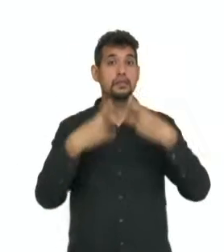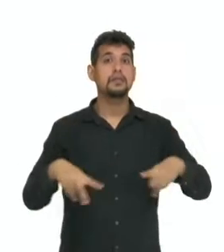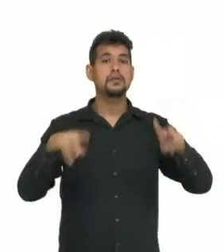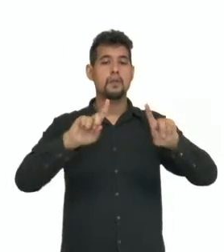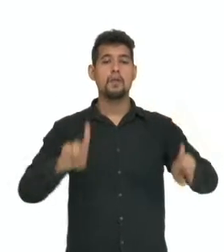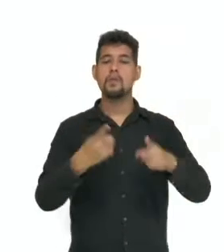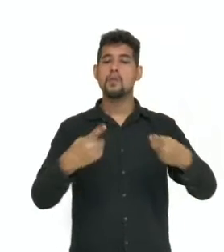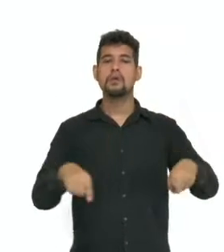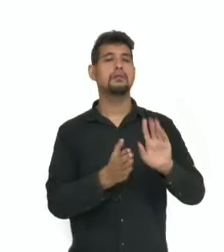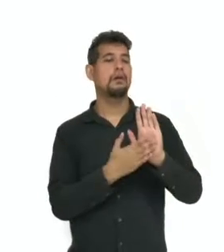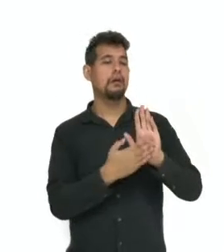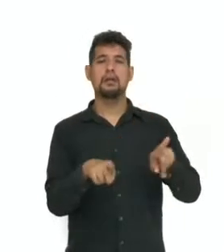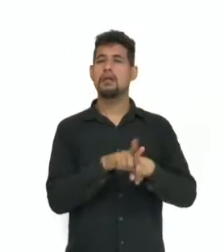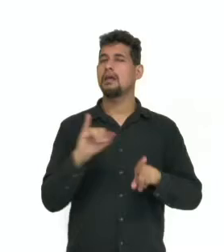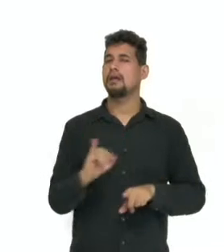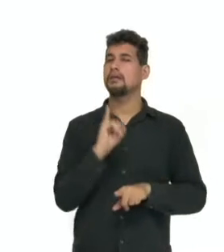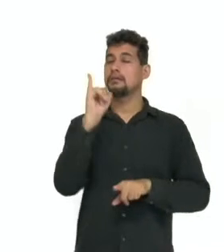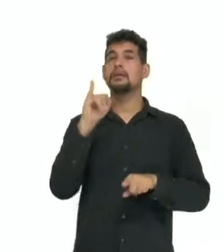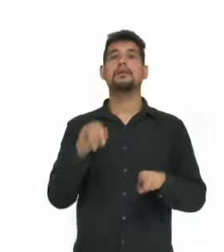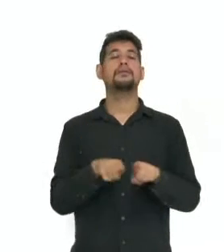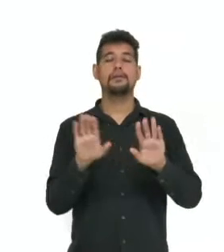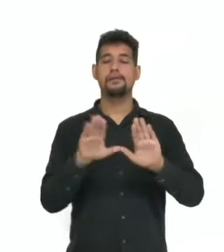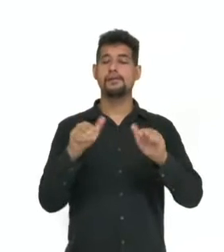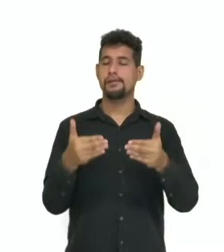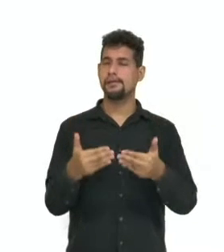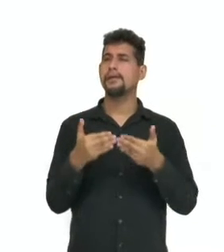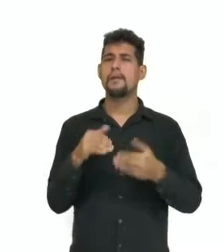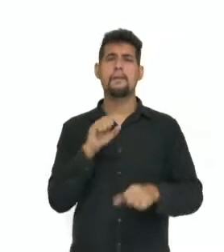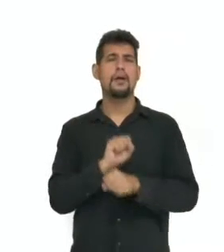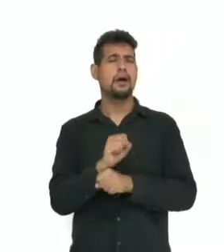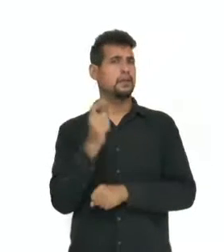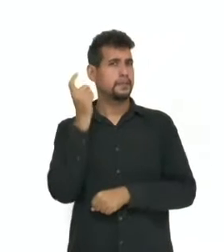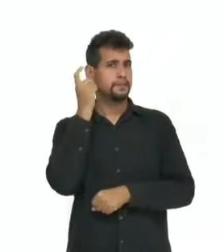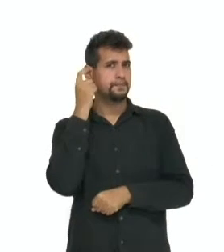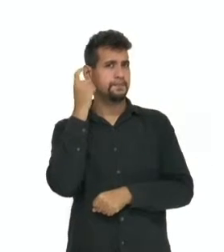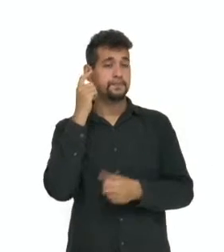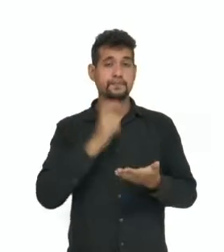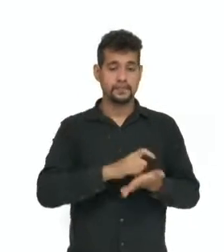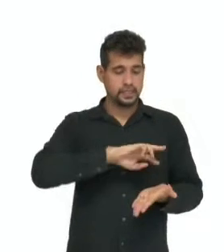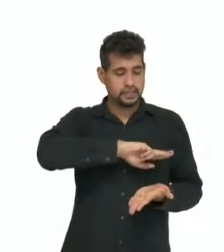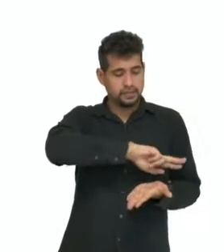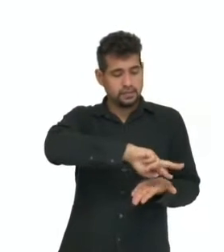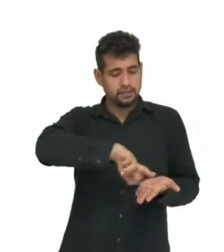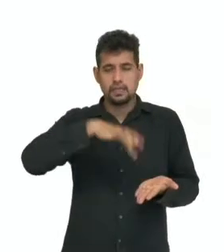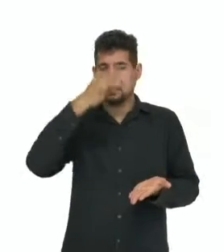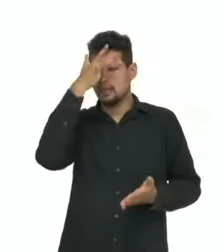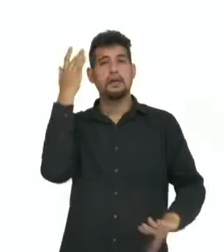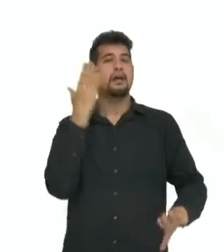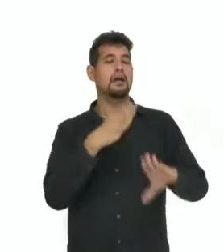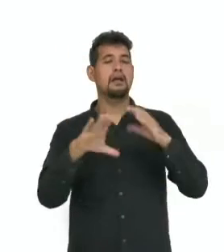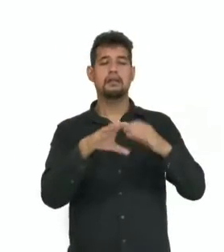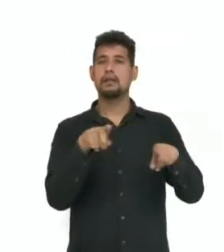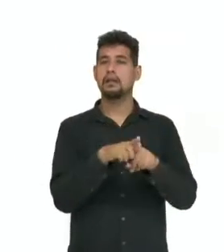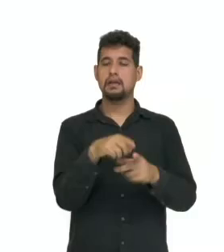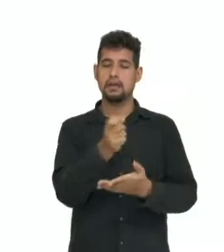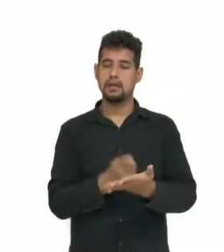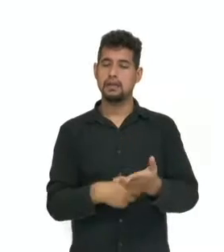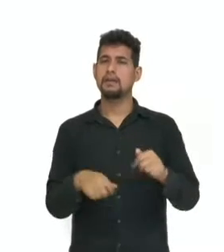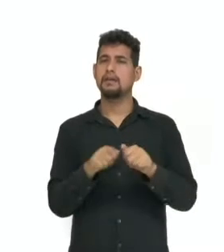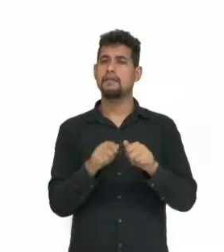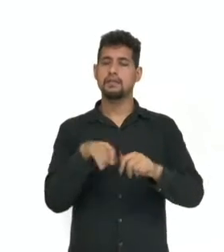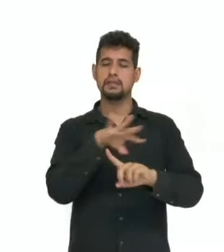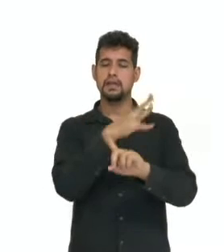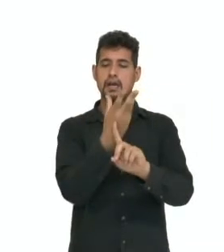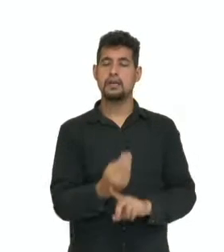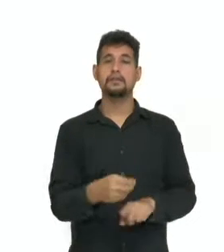protesto, portanto, essa importância da música como instrumento de reflexão, muitos cantores e compositores fizeram da sua